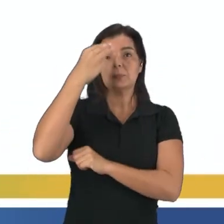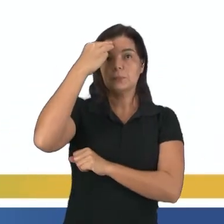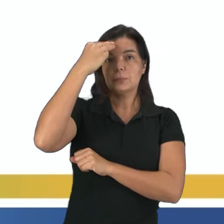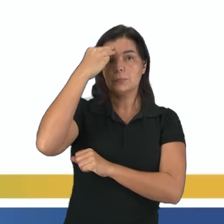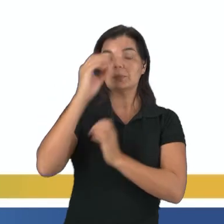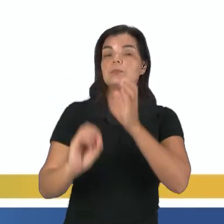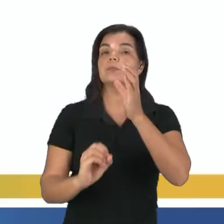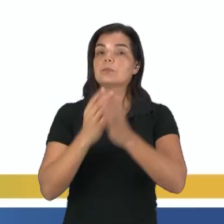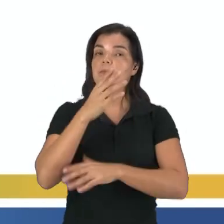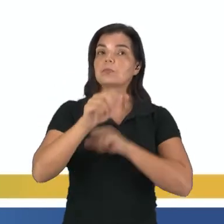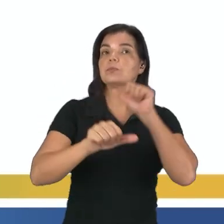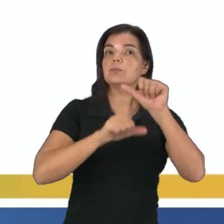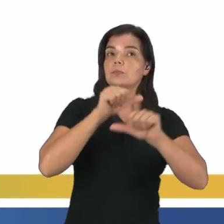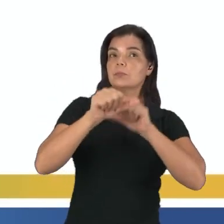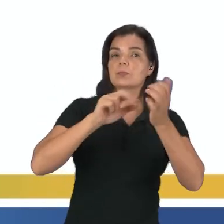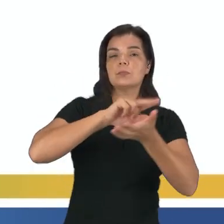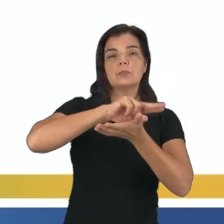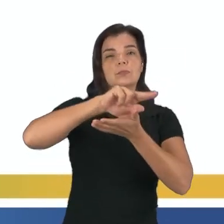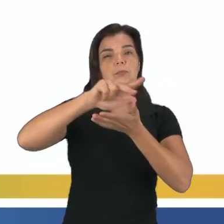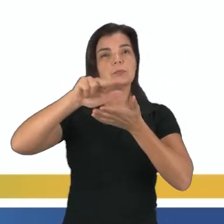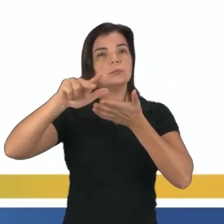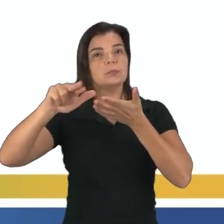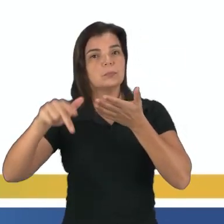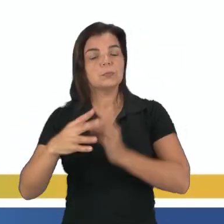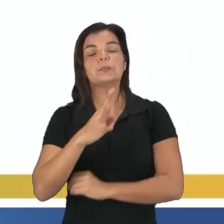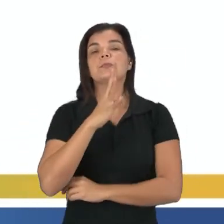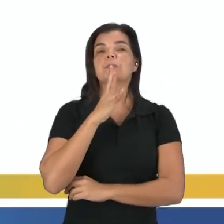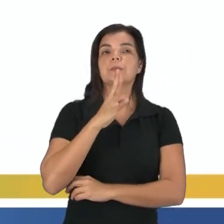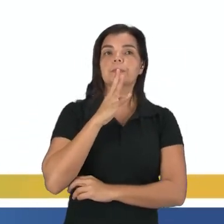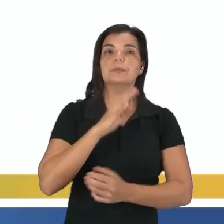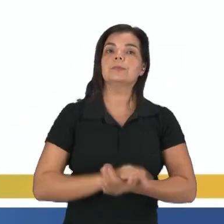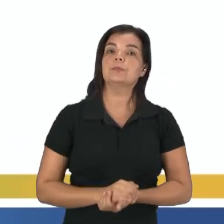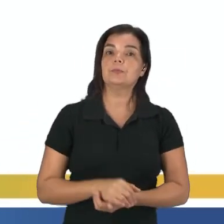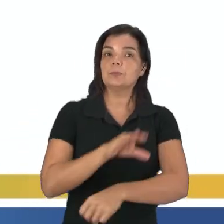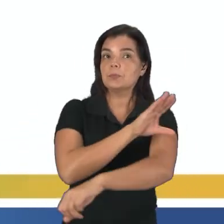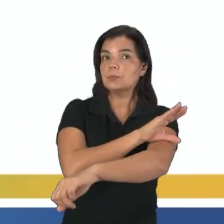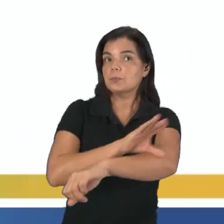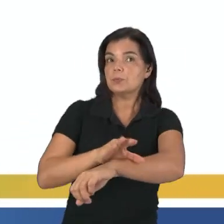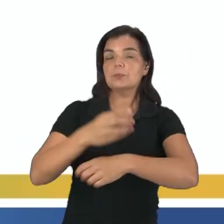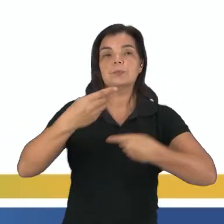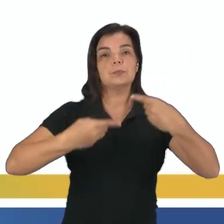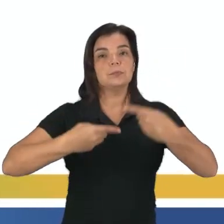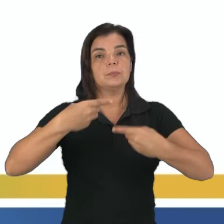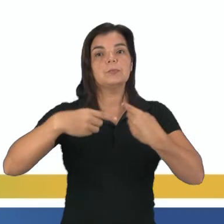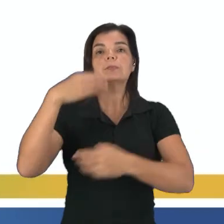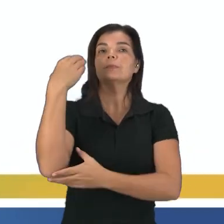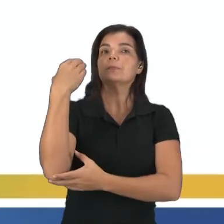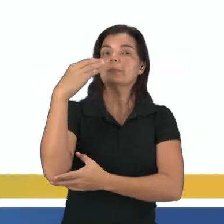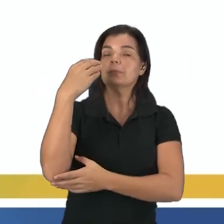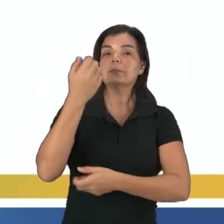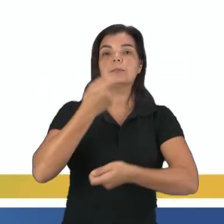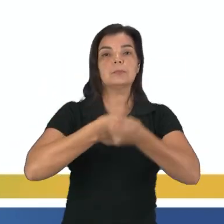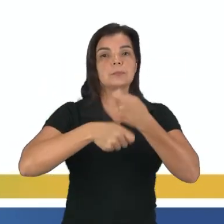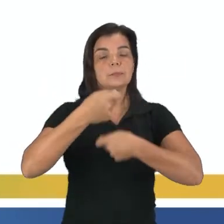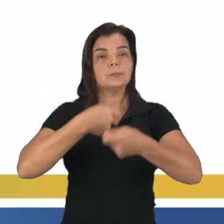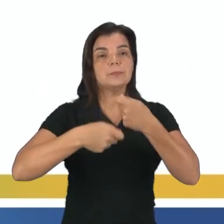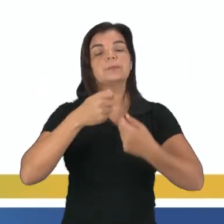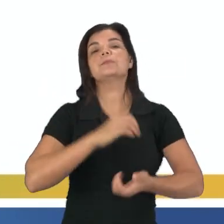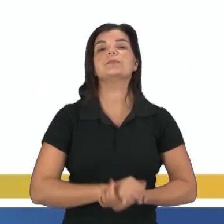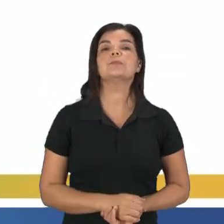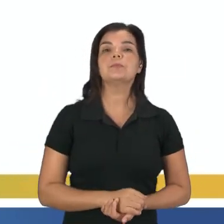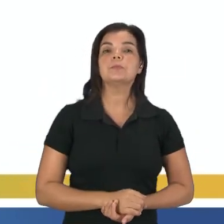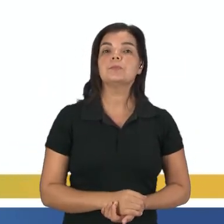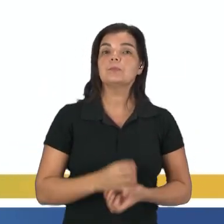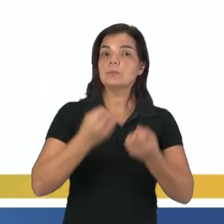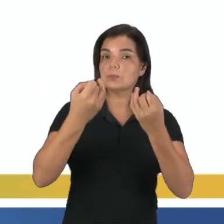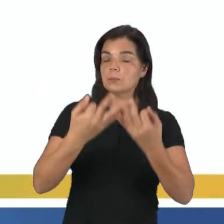da mentalidade. Isso gerou mudanças em diversas áreas do conhecimento, como na cultura, na política, na ciência e também na economia.